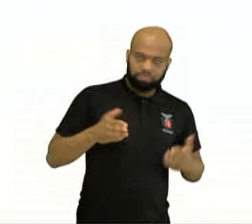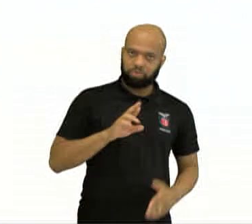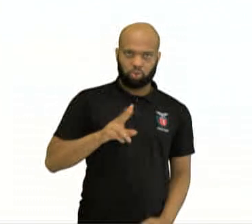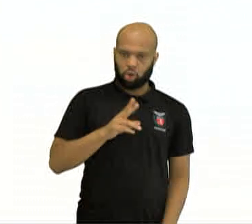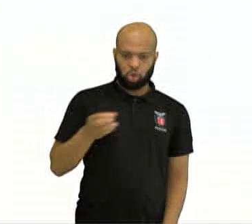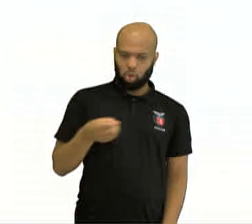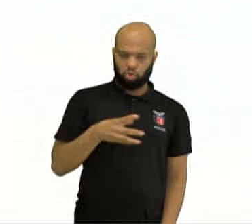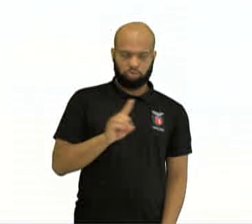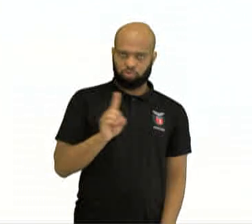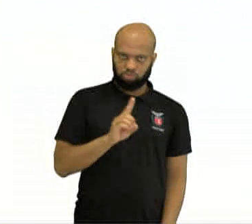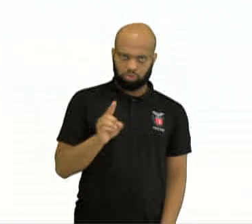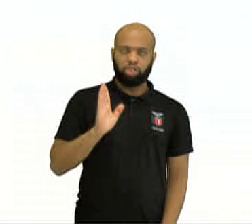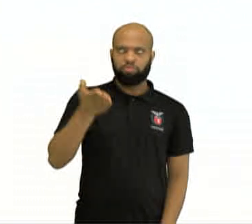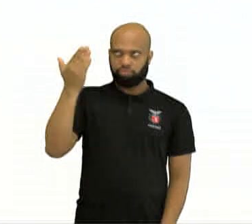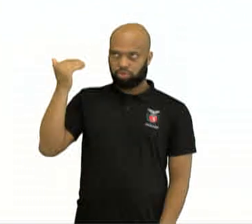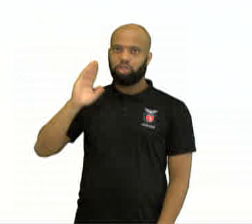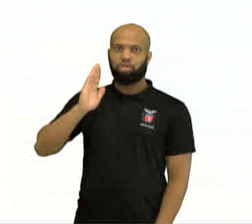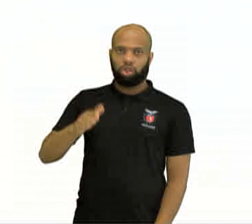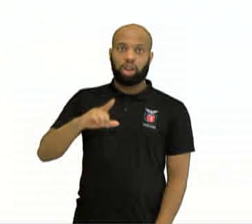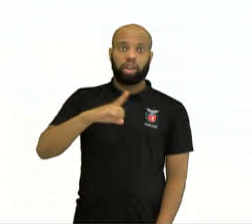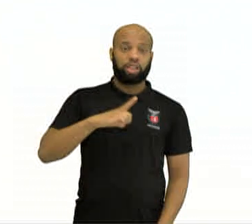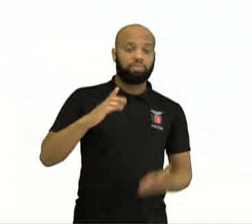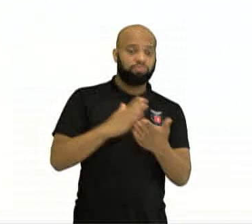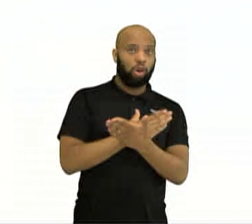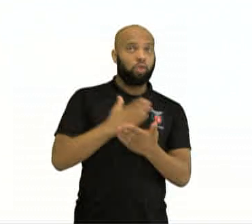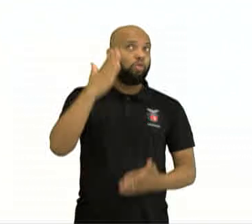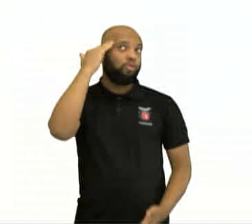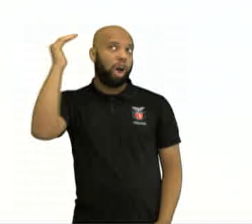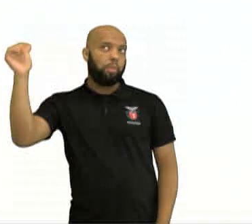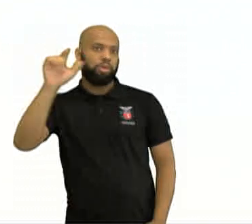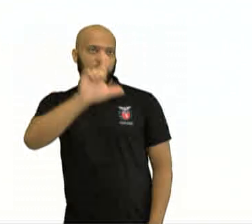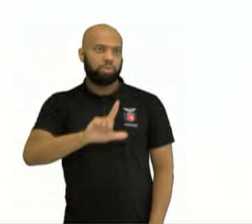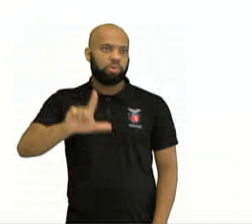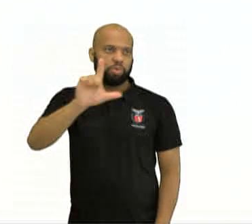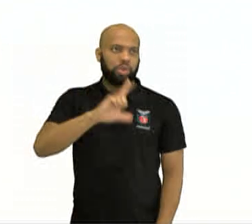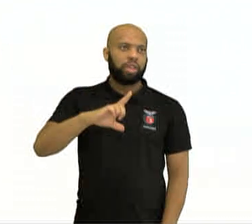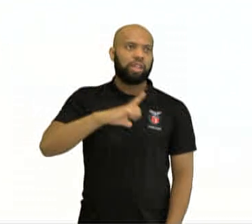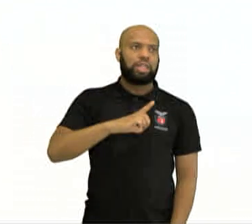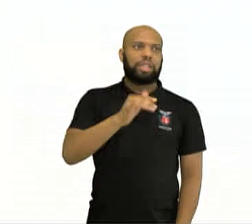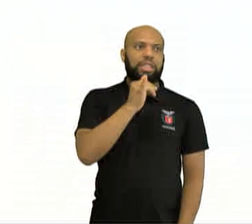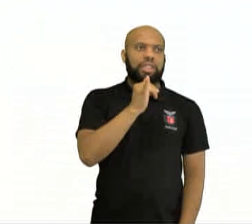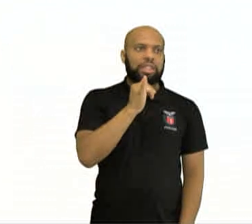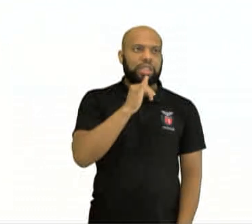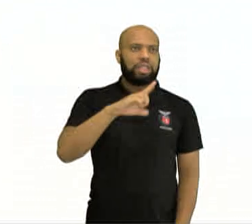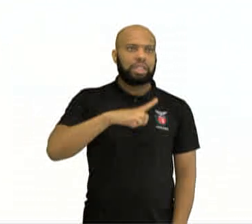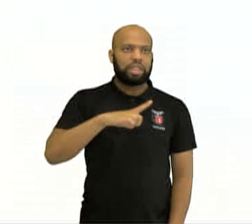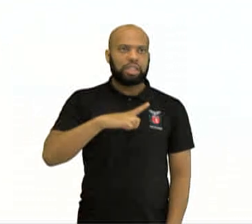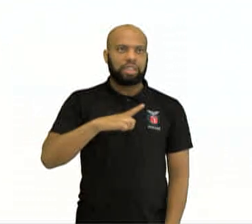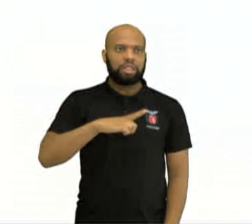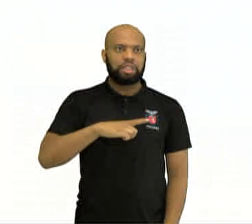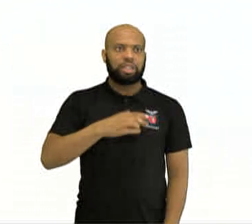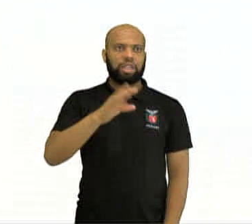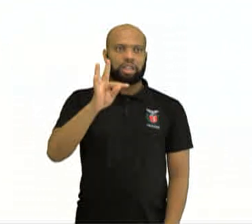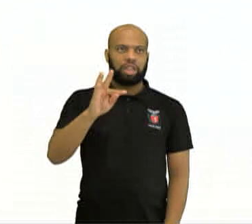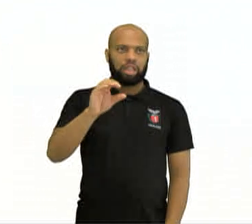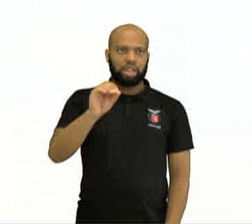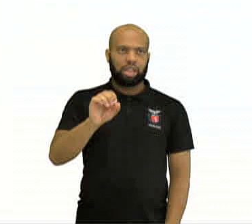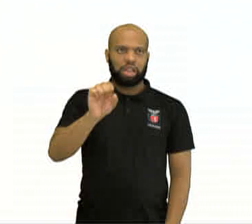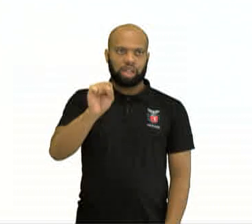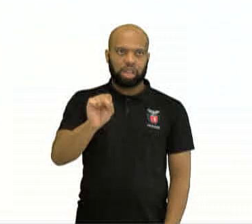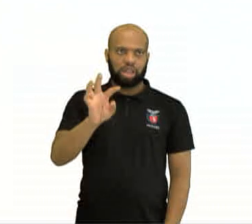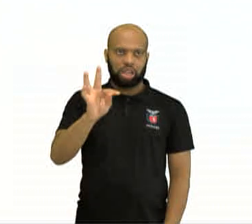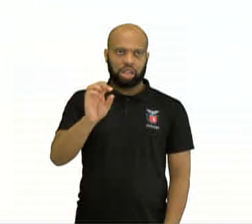Grandes nomes da literatura são autores de microcontos, como Tolstói, Jorge Luiz Borges, Bioy